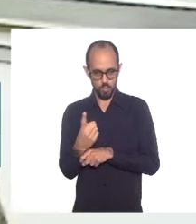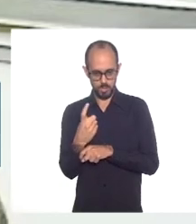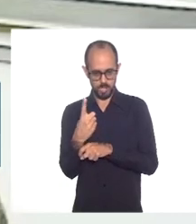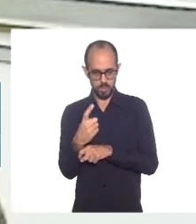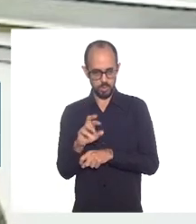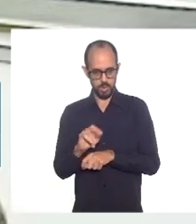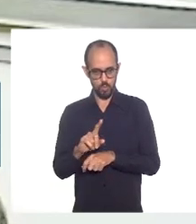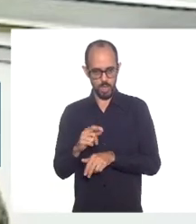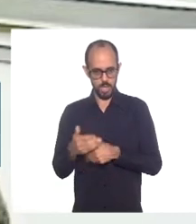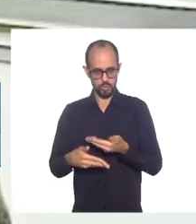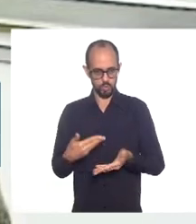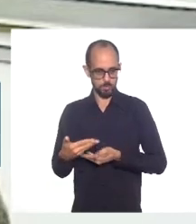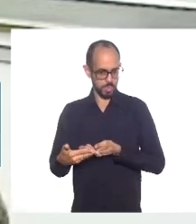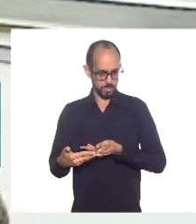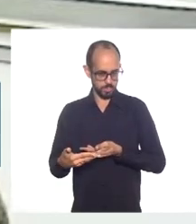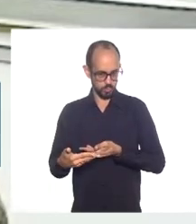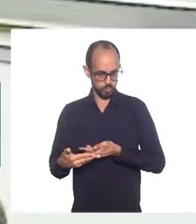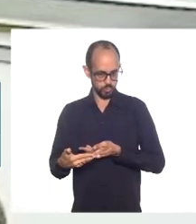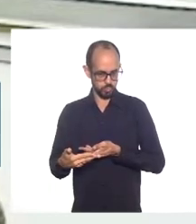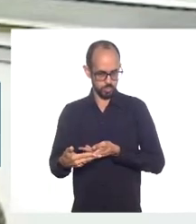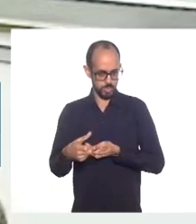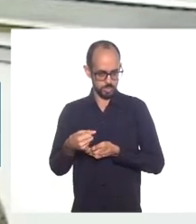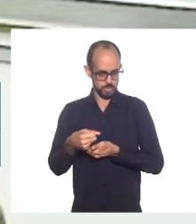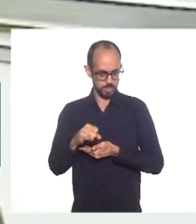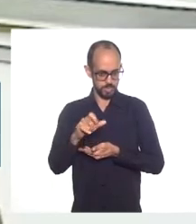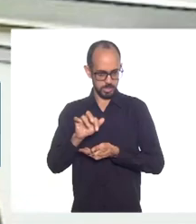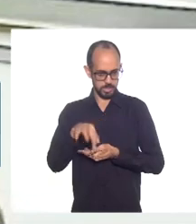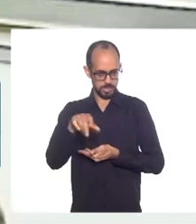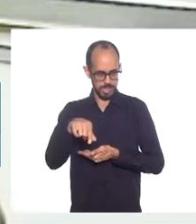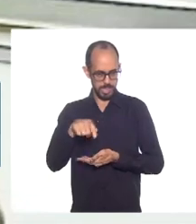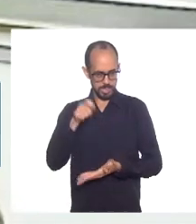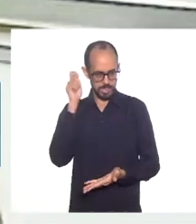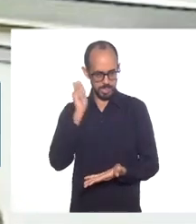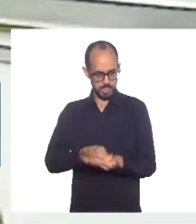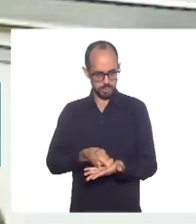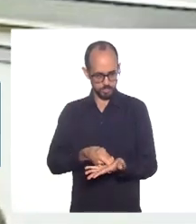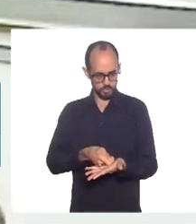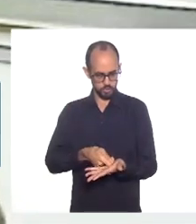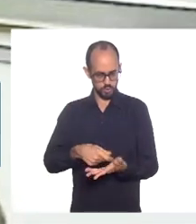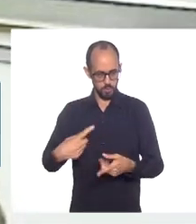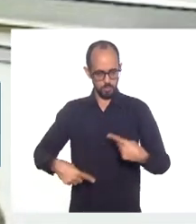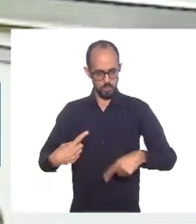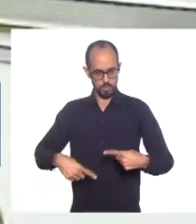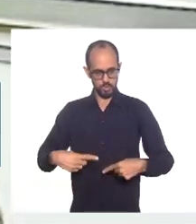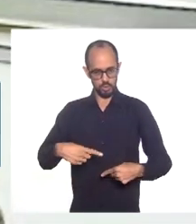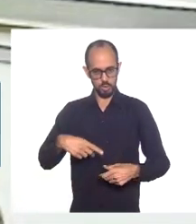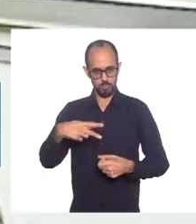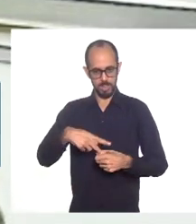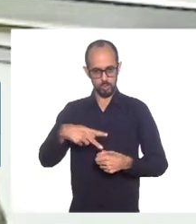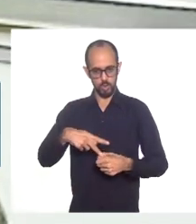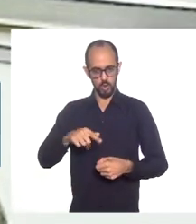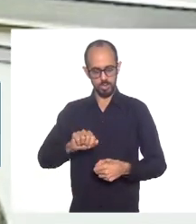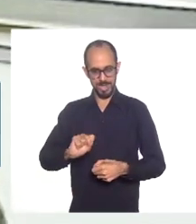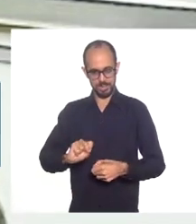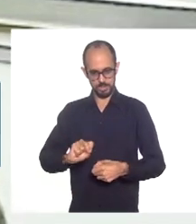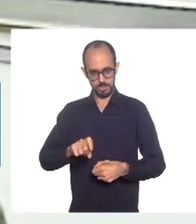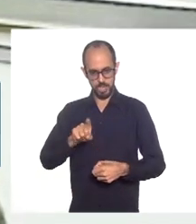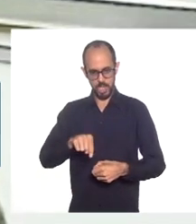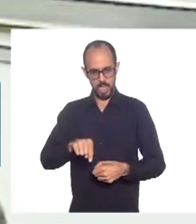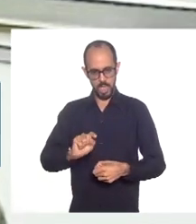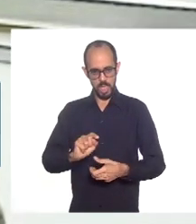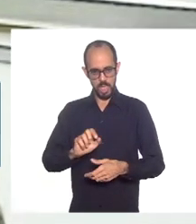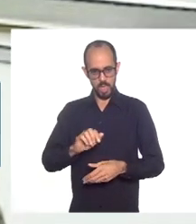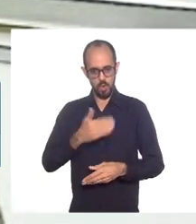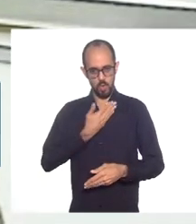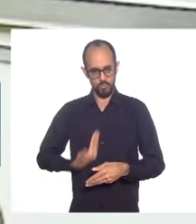cooperação. Ora, se quem dita a política, né, e eu estou falando de petróleo e gás, é a União, a